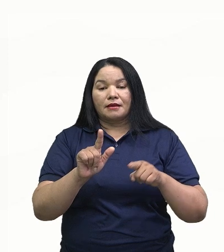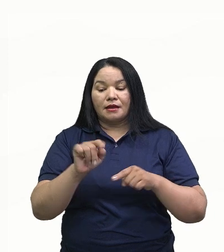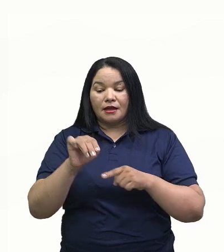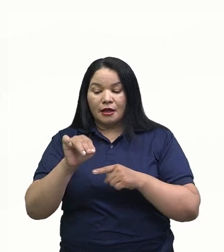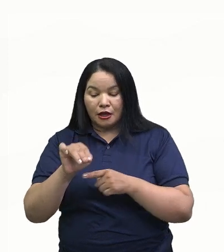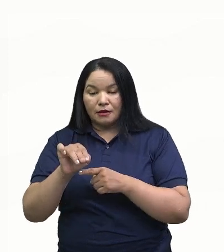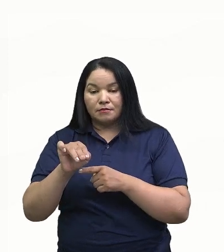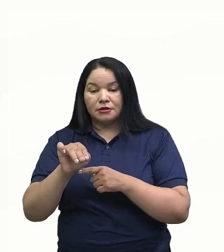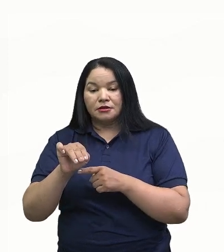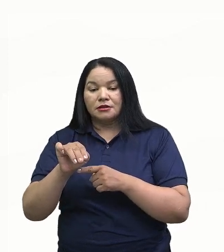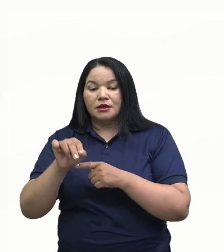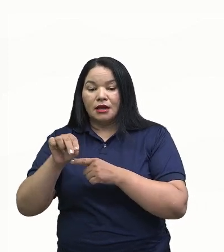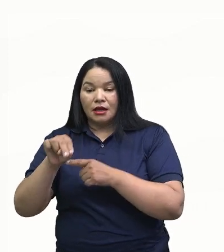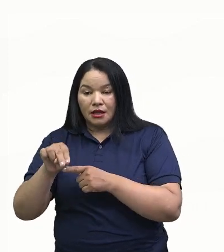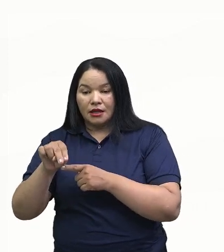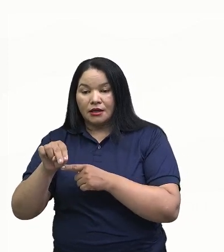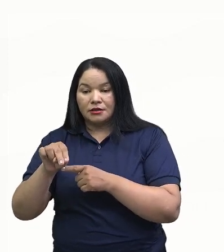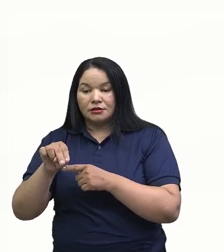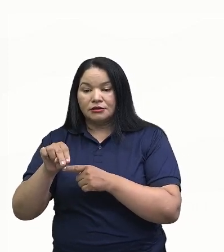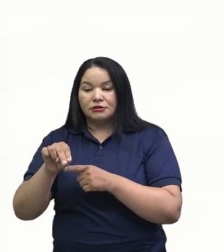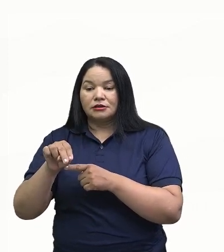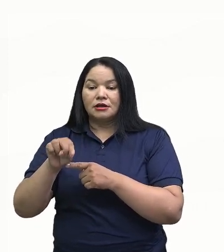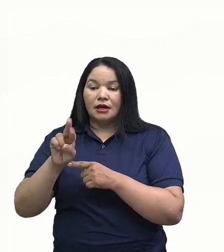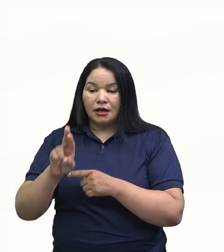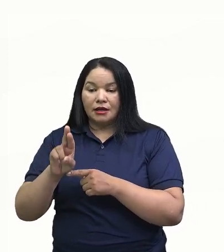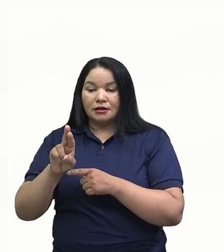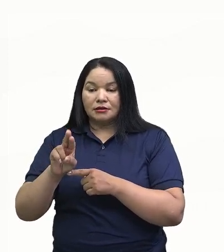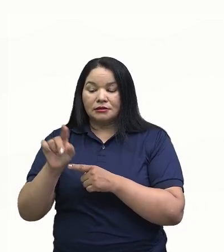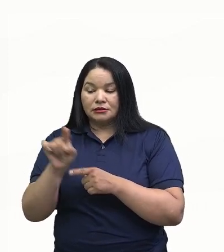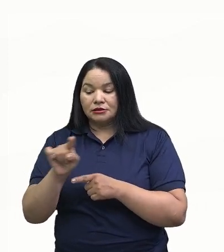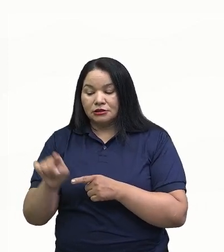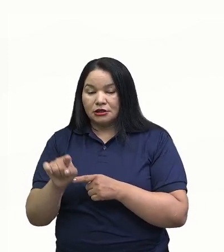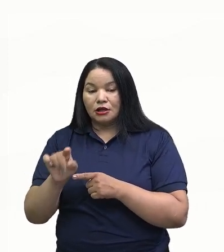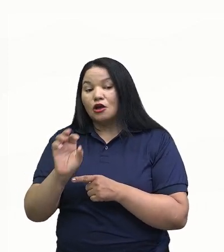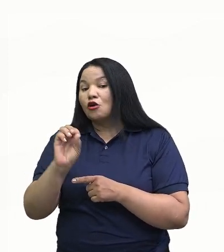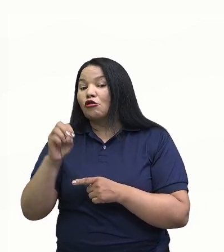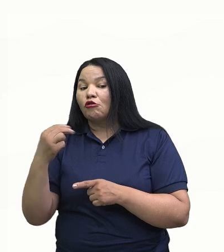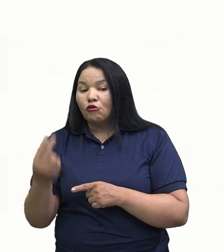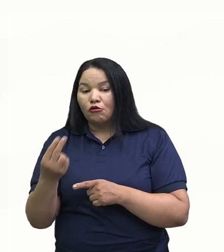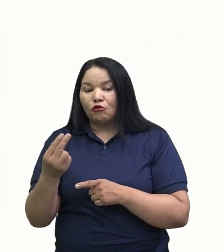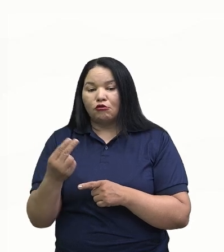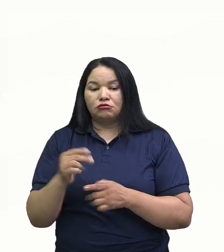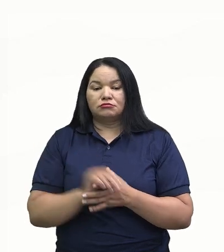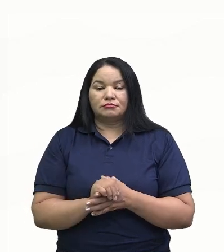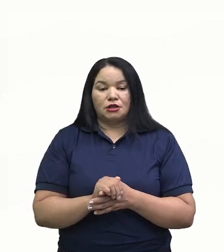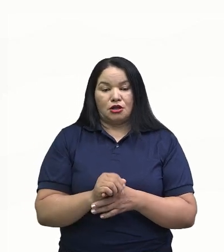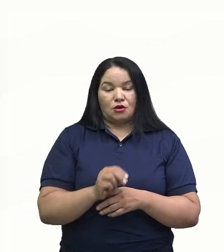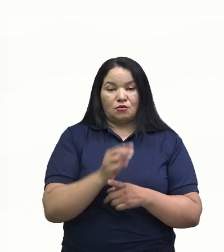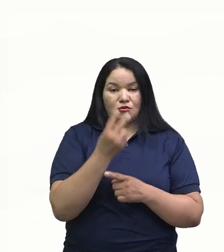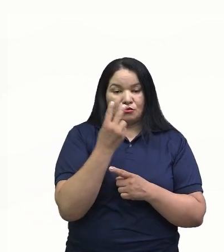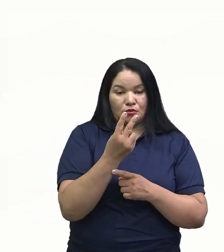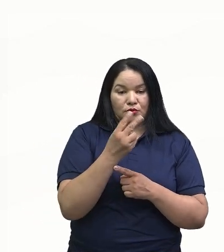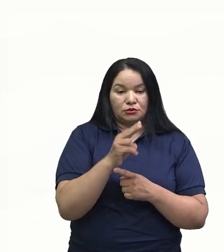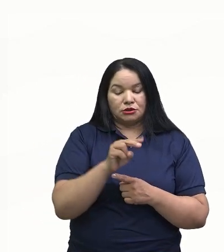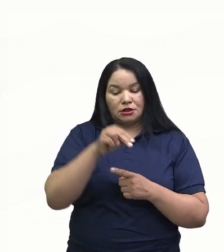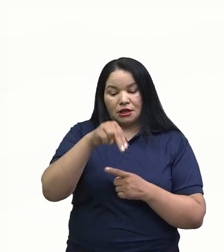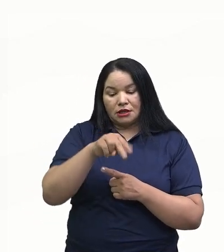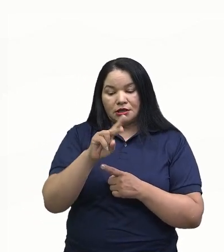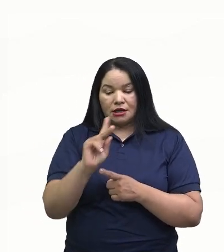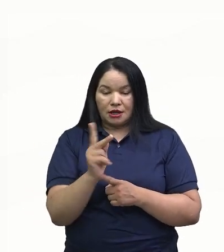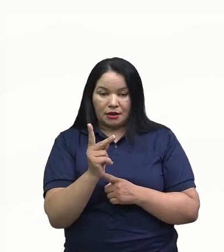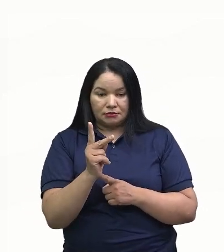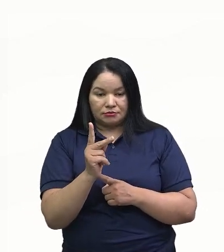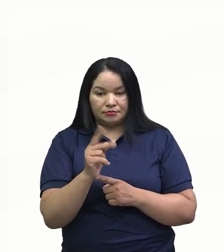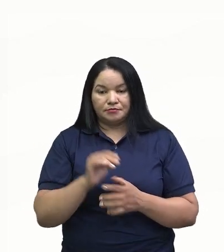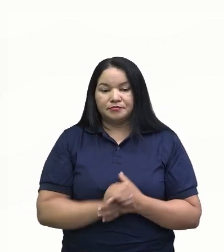M, N, R, Z, ou o dígrafo NH, né?